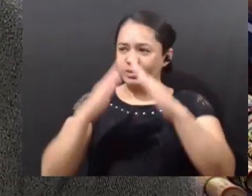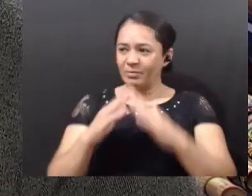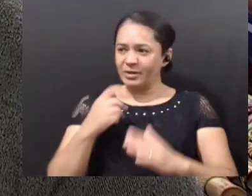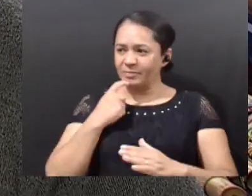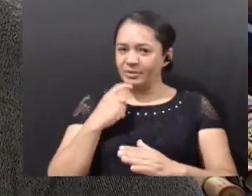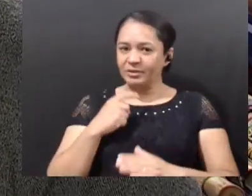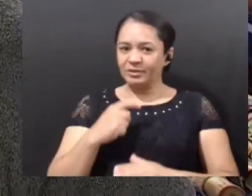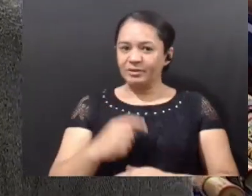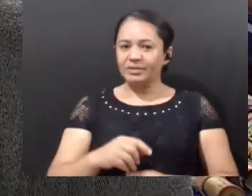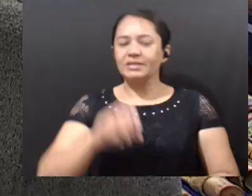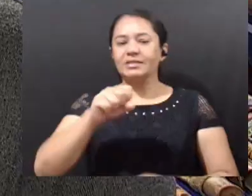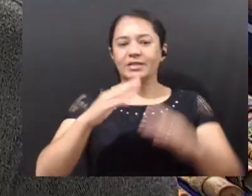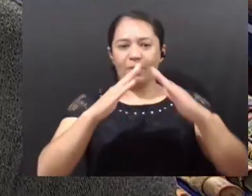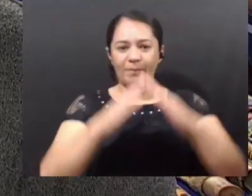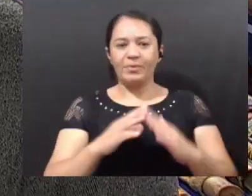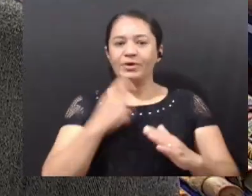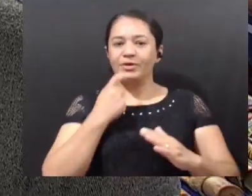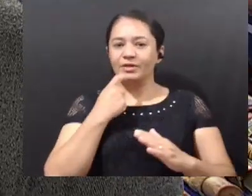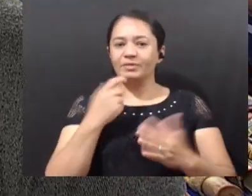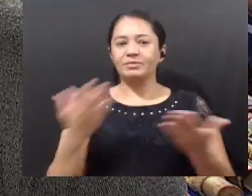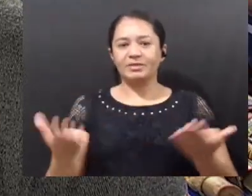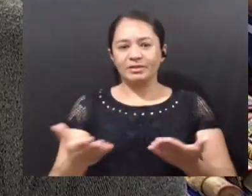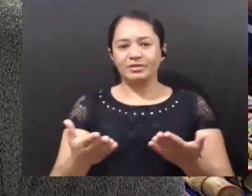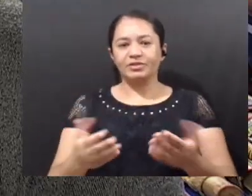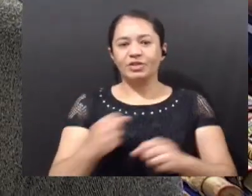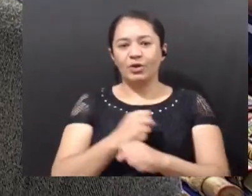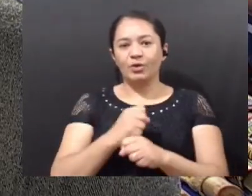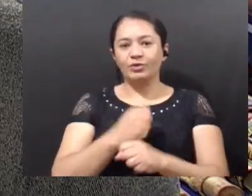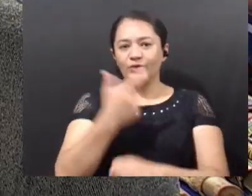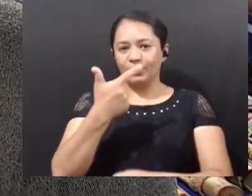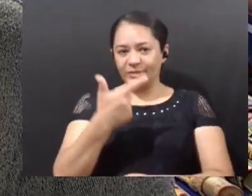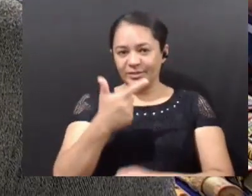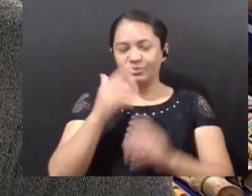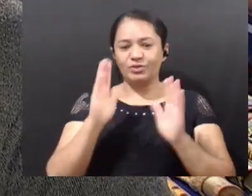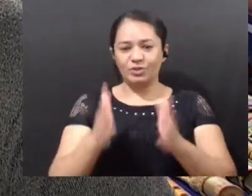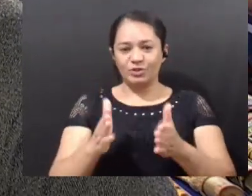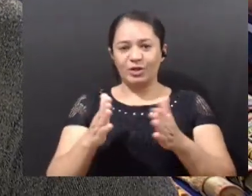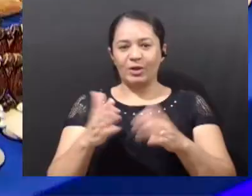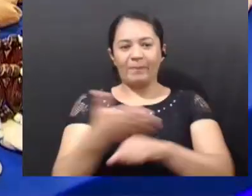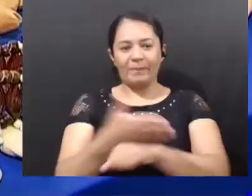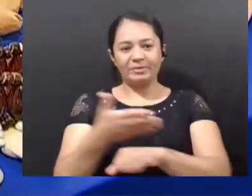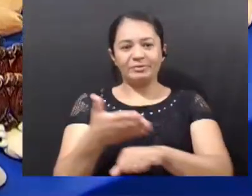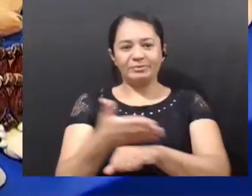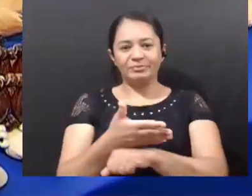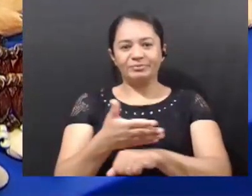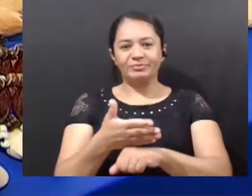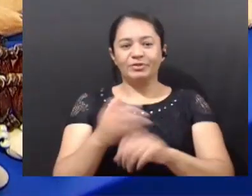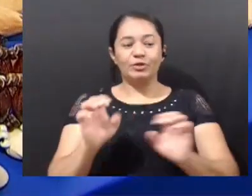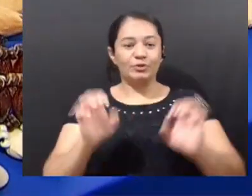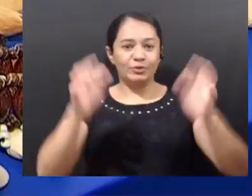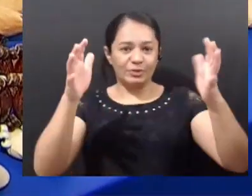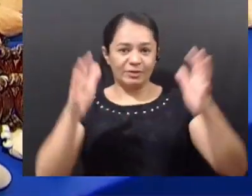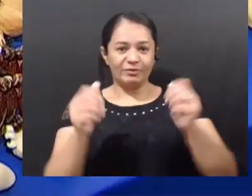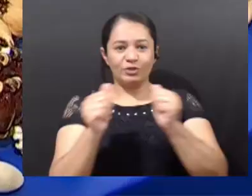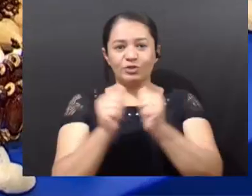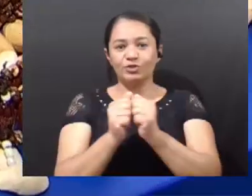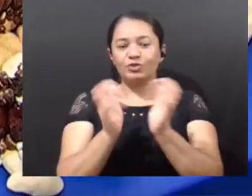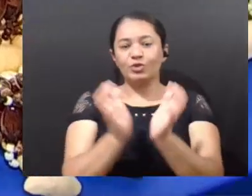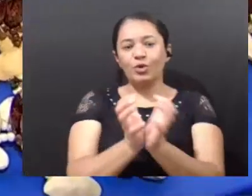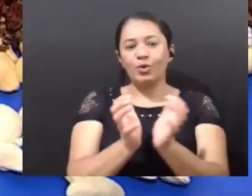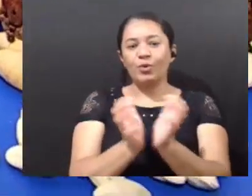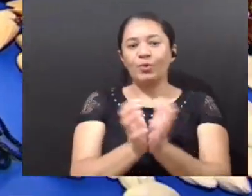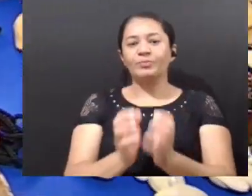em Campinas atualmente. Estou há 2 anos participando aqui dos eventos, né, junto com o coletivo e somando